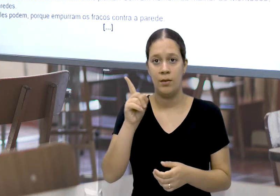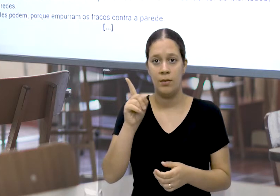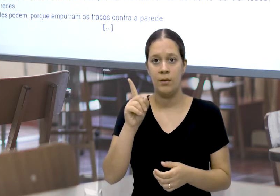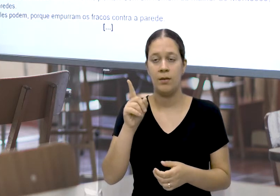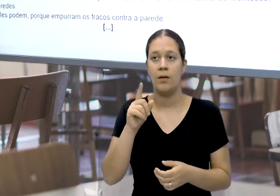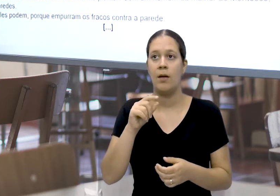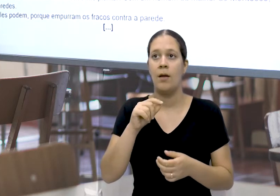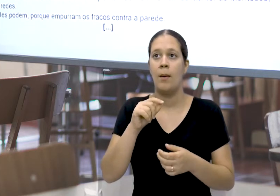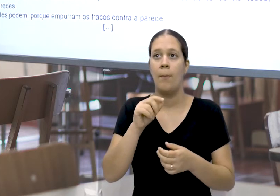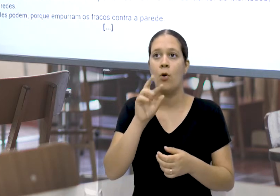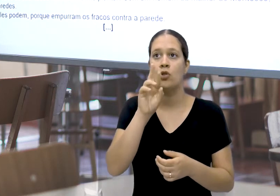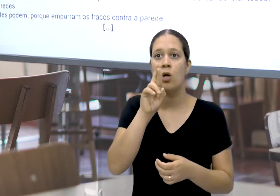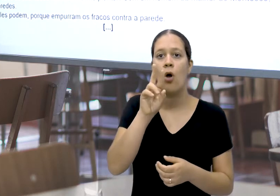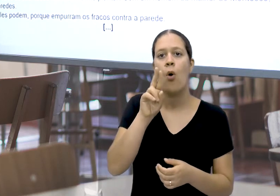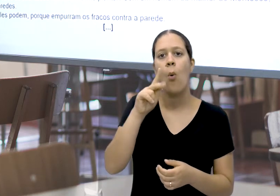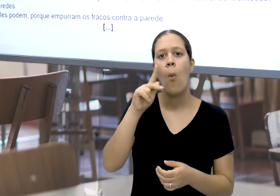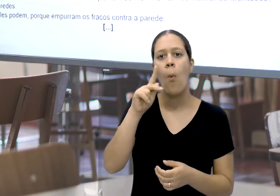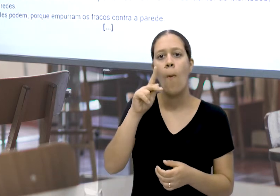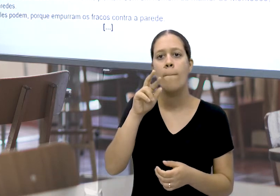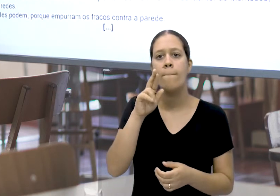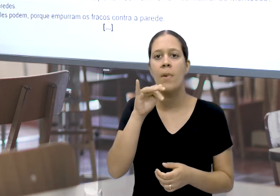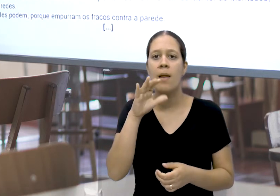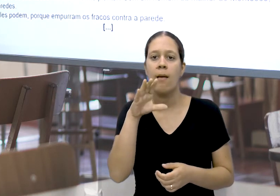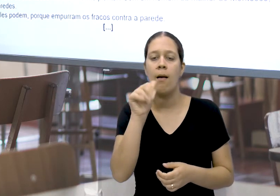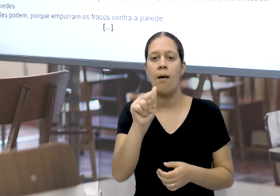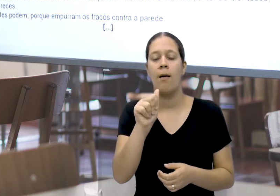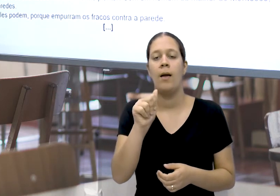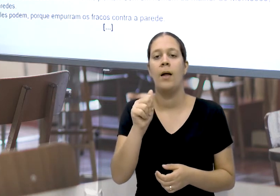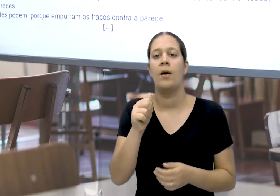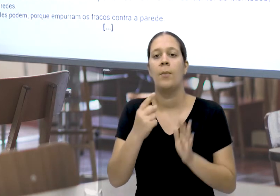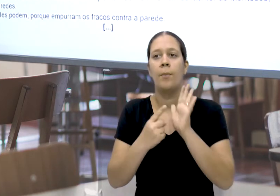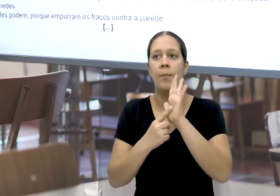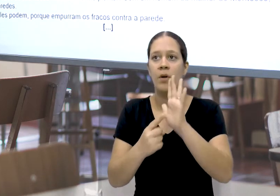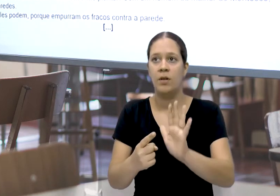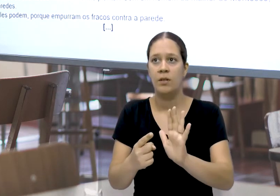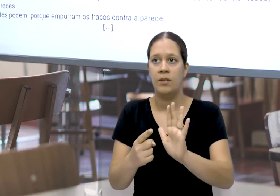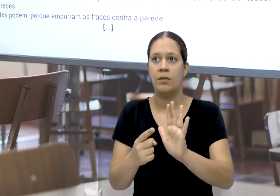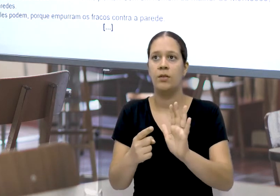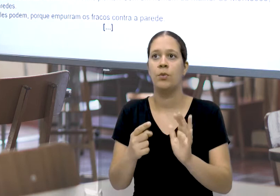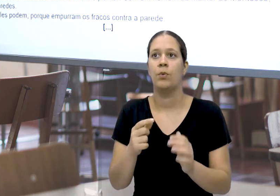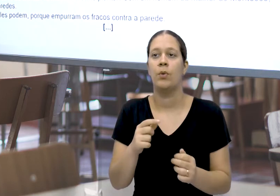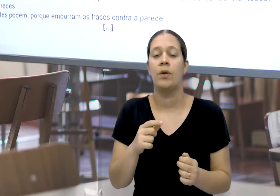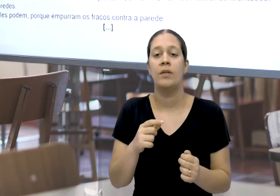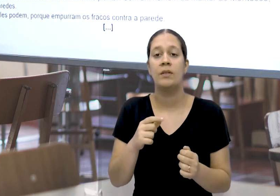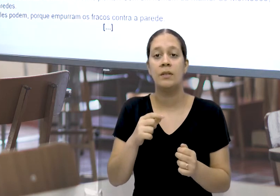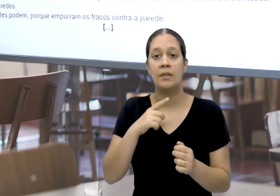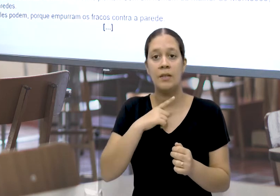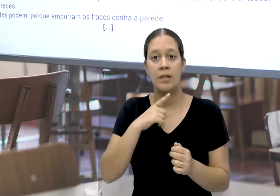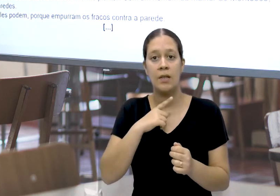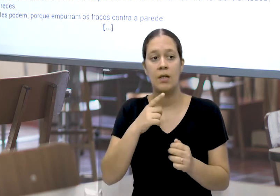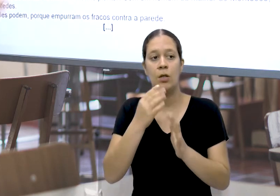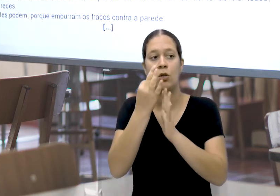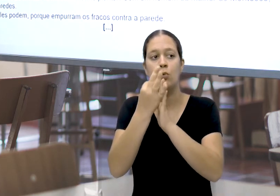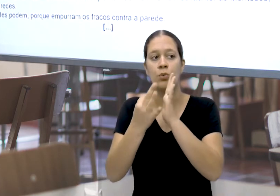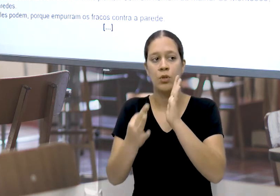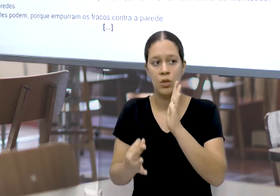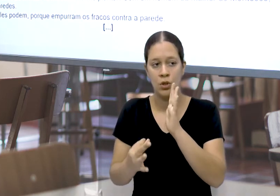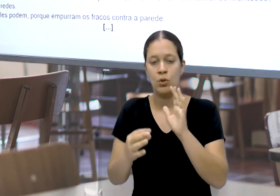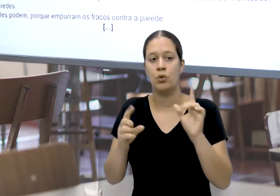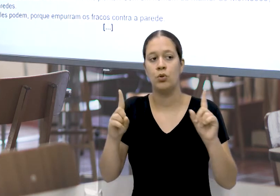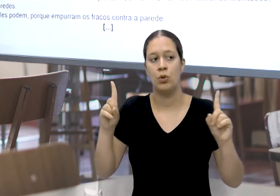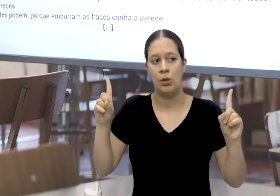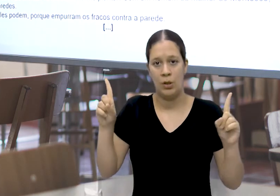representando essas duas personagens, elas vão entrar em cena. E a gente sabe também que vai ser na casa dos